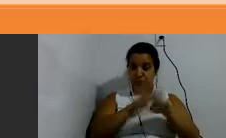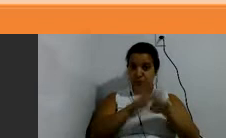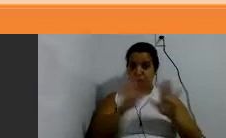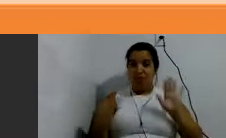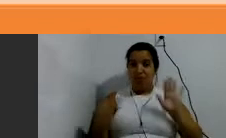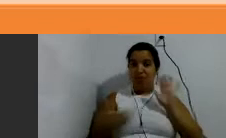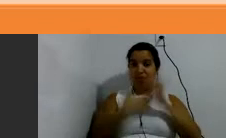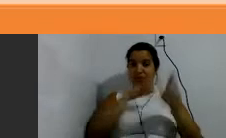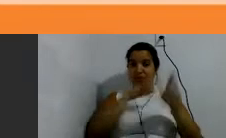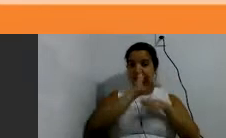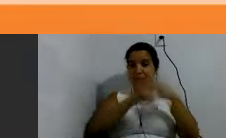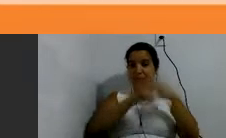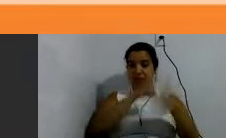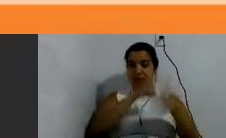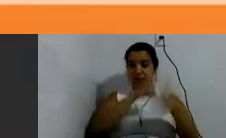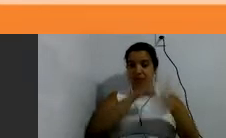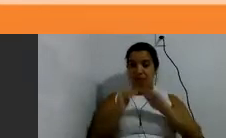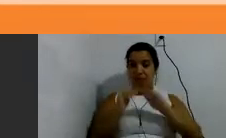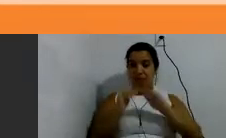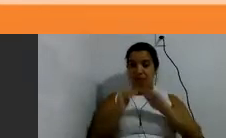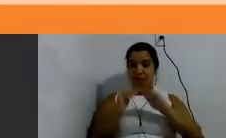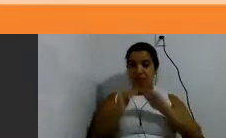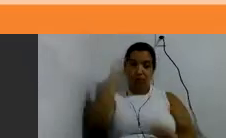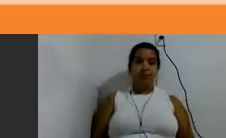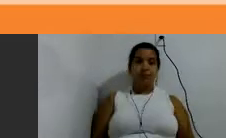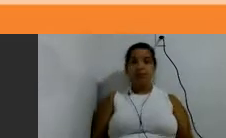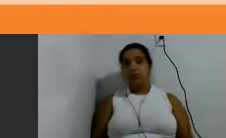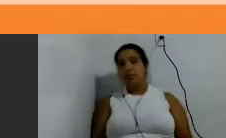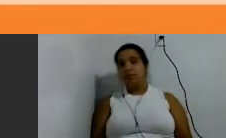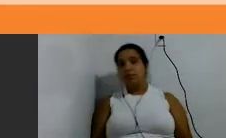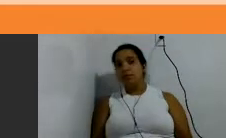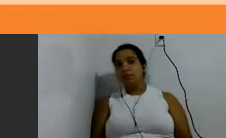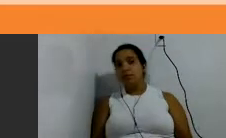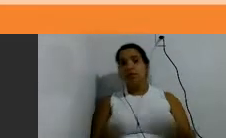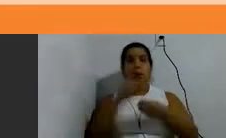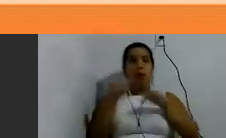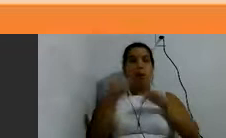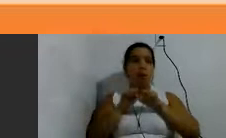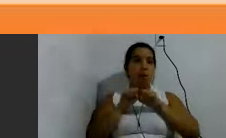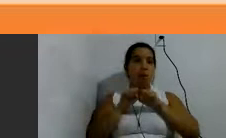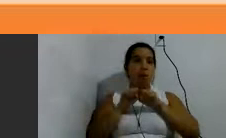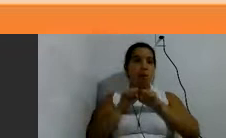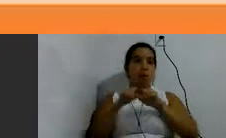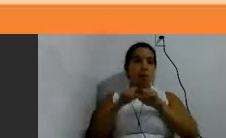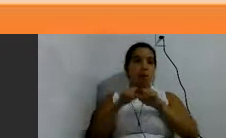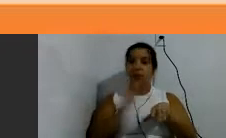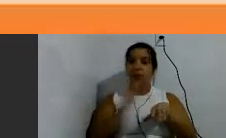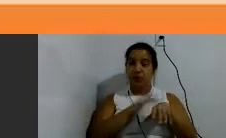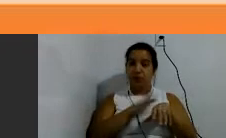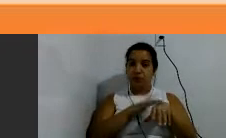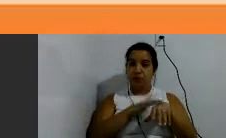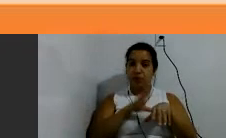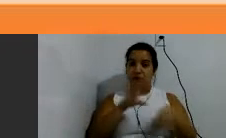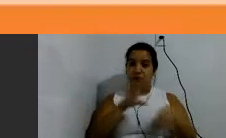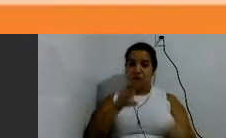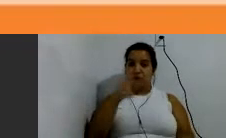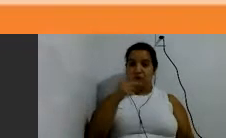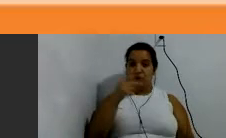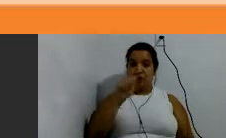se transformar em um adulto. Então, de que forma que a gente tem a transmissão da doença de Chagas? Através